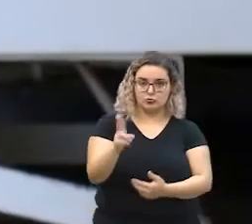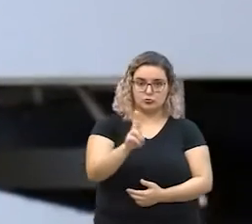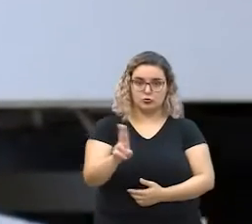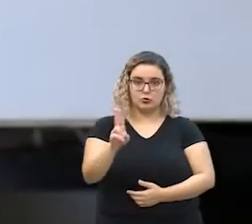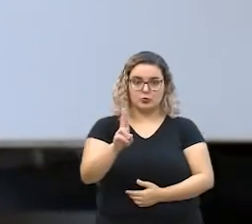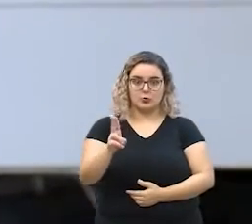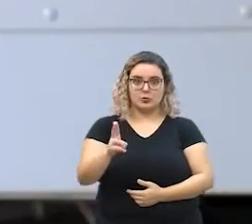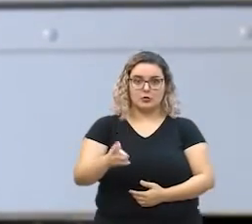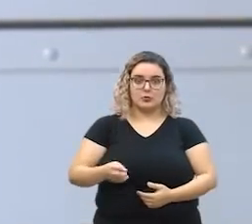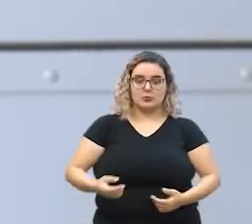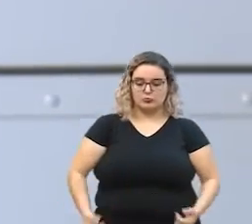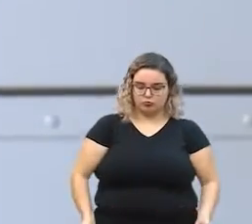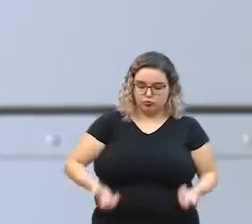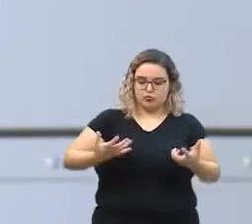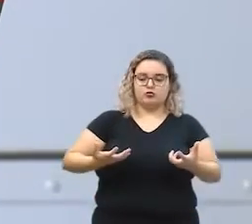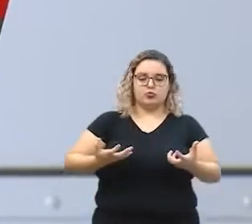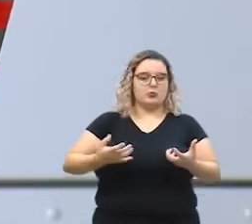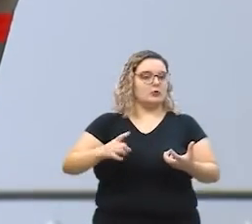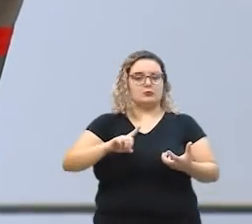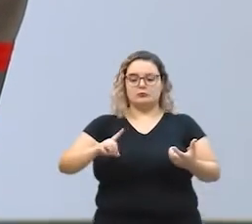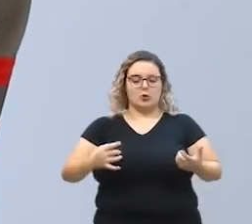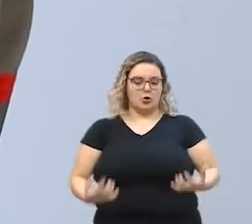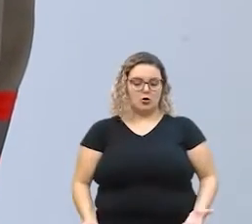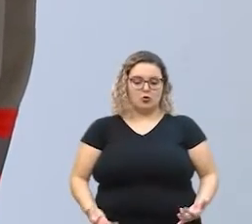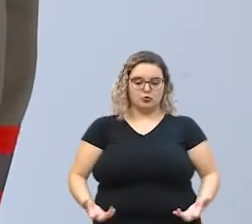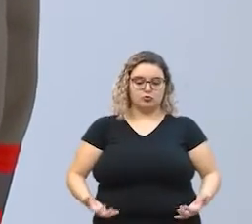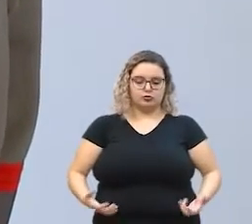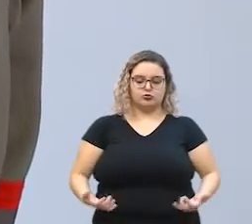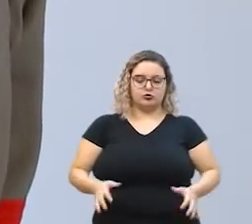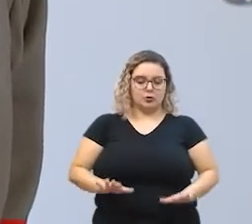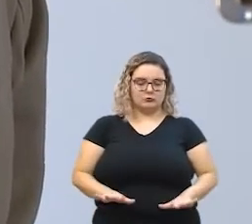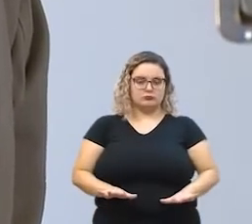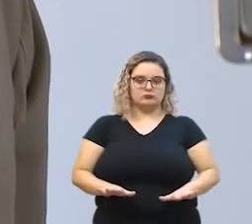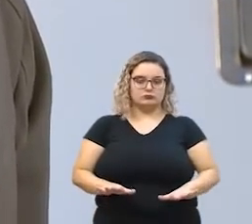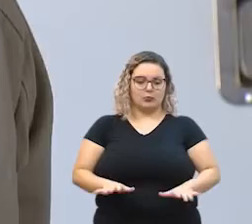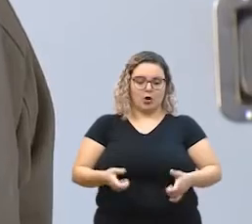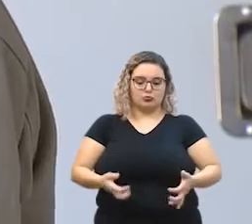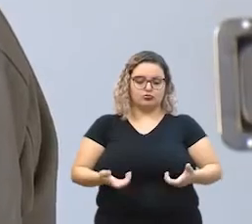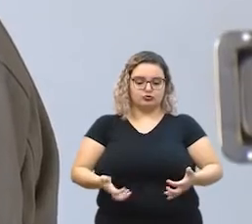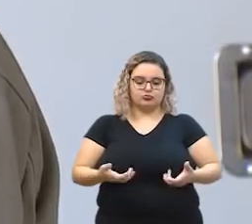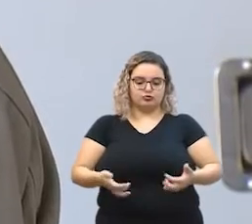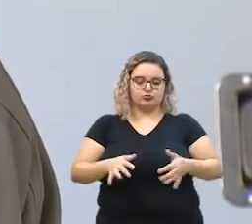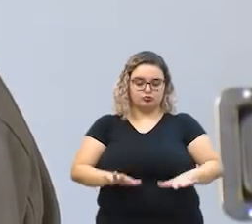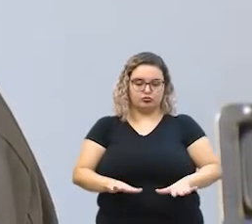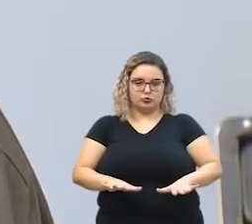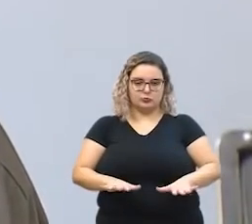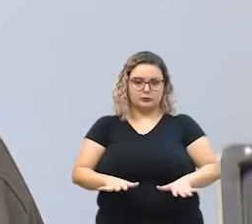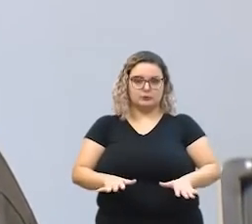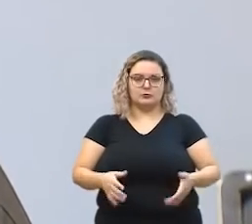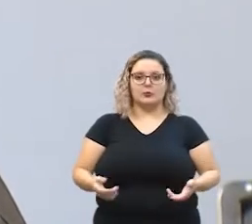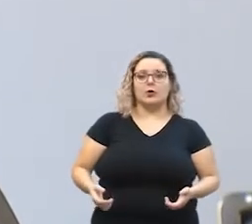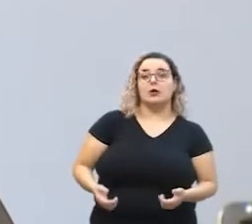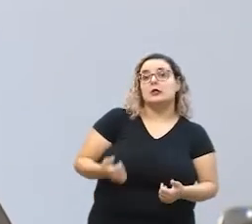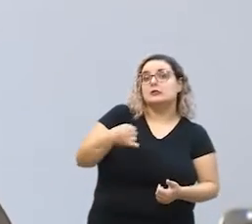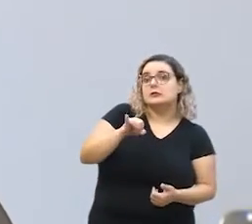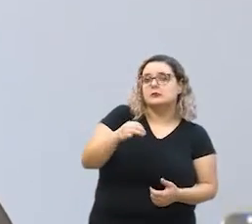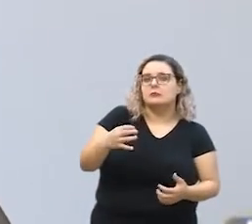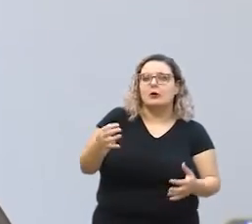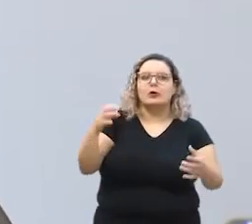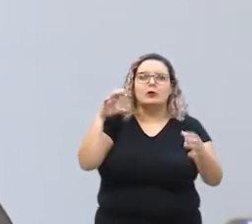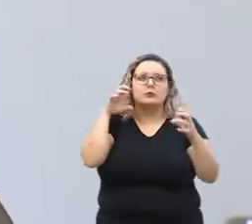propaga a chama, né? Devido ao arco elétrico ser dissipar muito calor, se você tiver alguma coisa bem próxima a